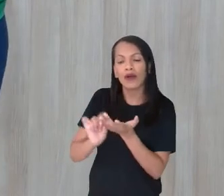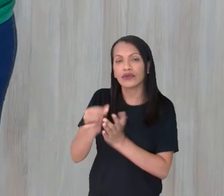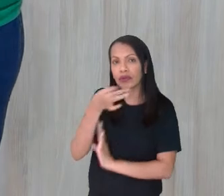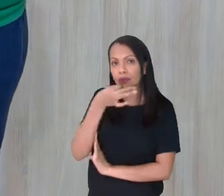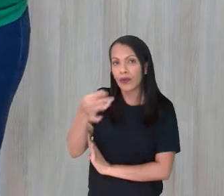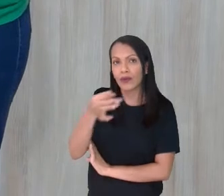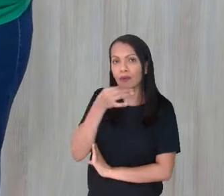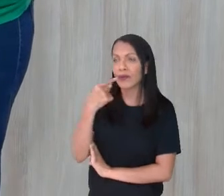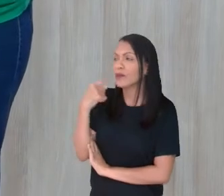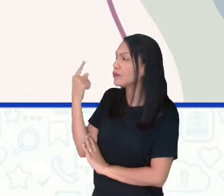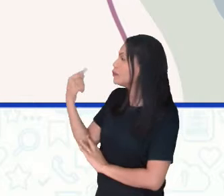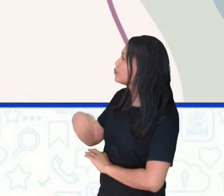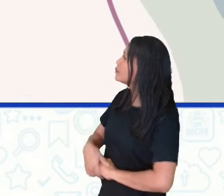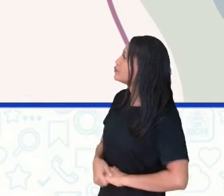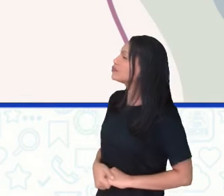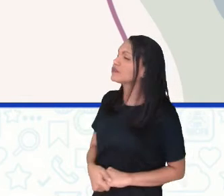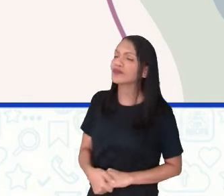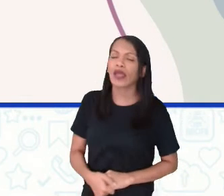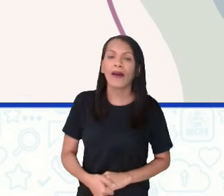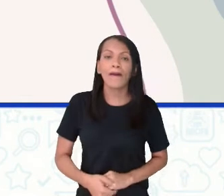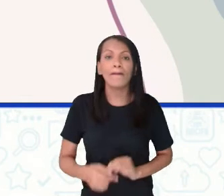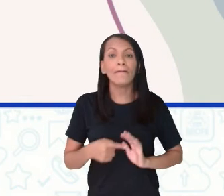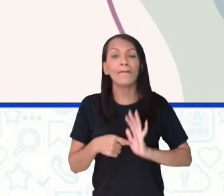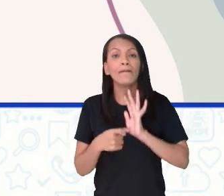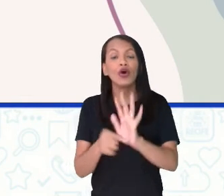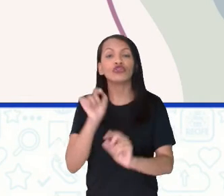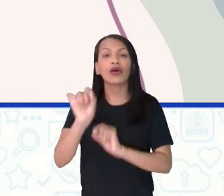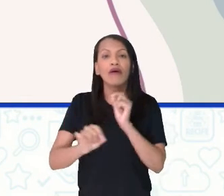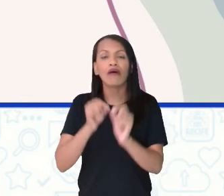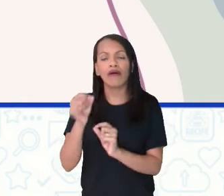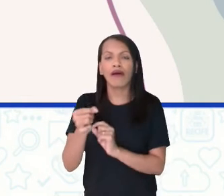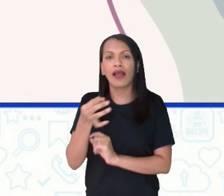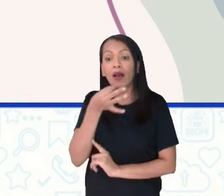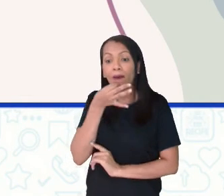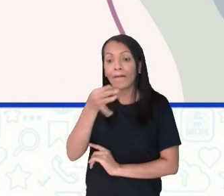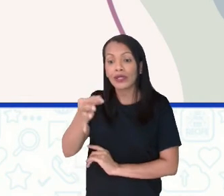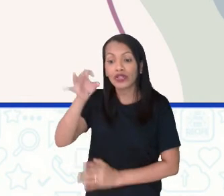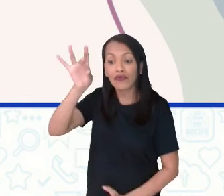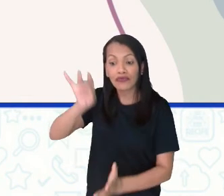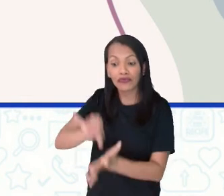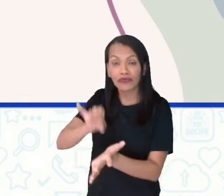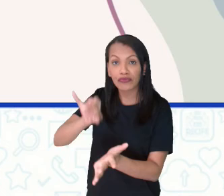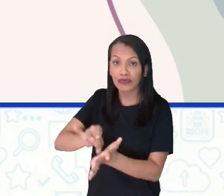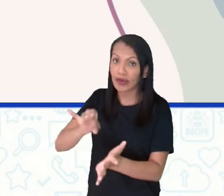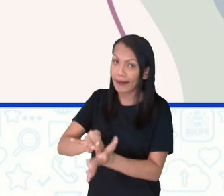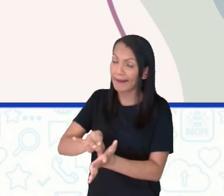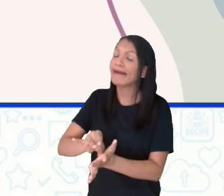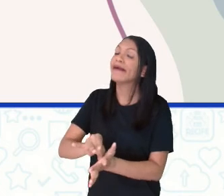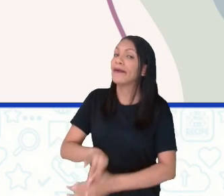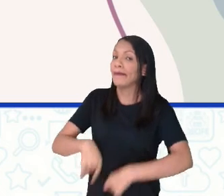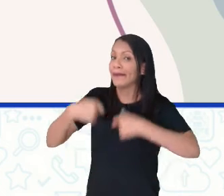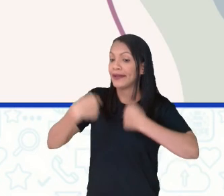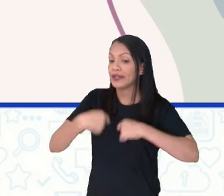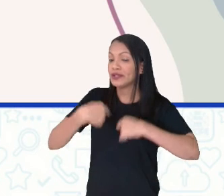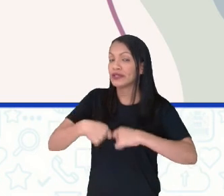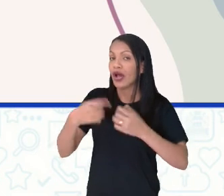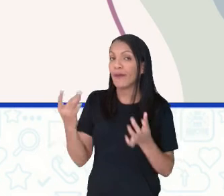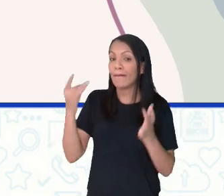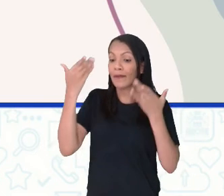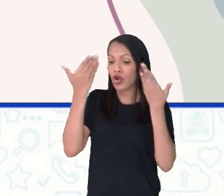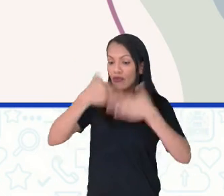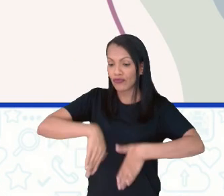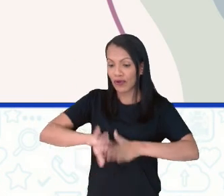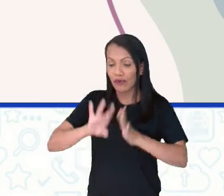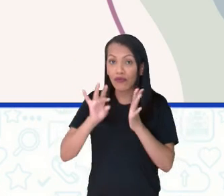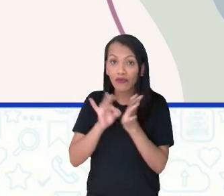como vocês estão vendo, é apresentar o ponto de vista do autor acerca de algum assunto relevantes